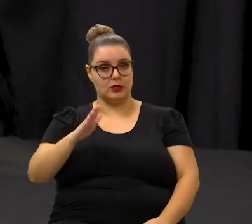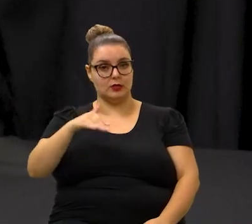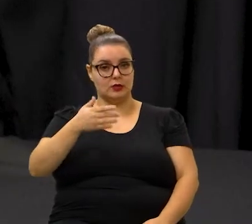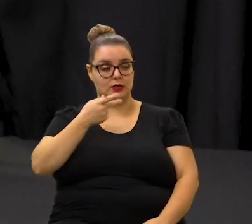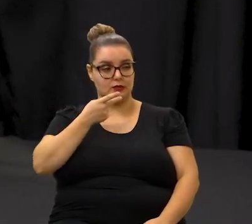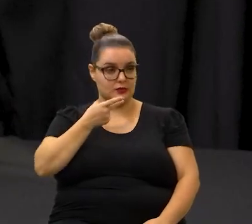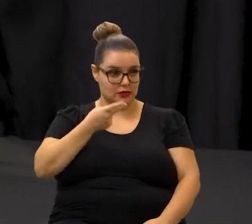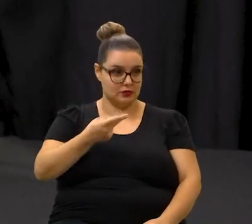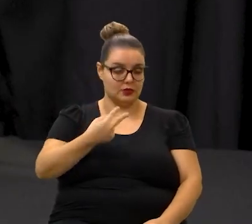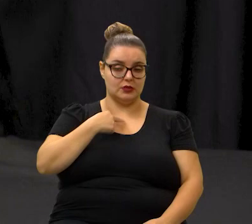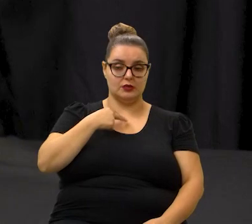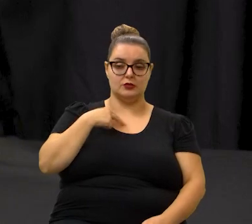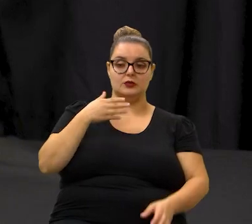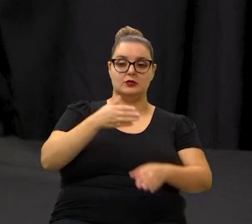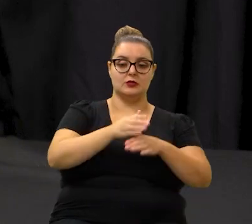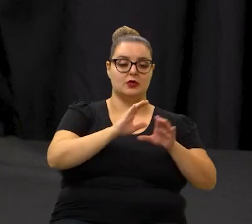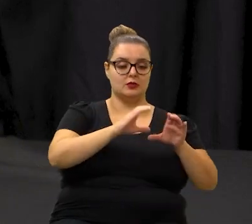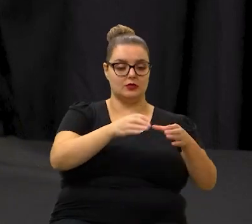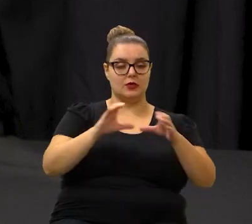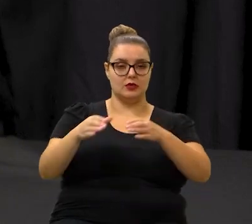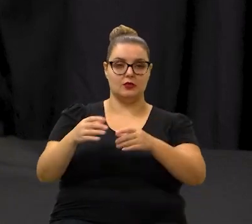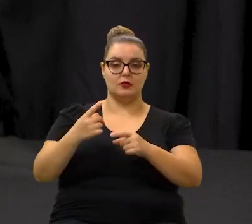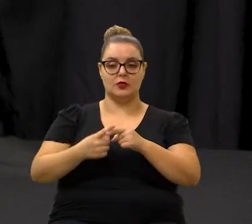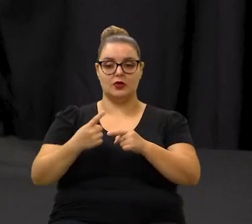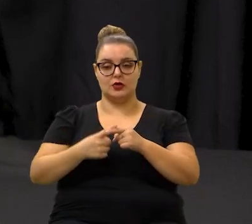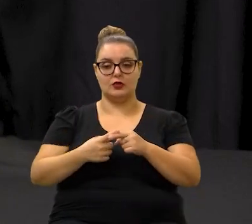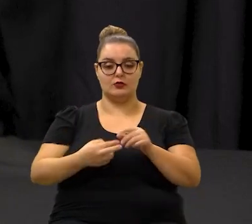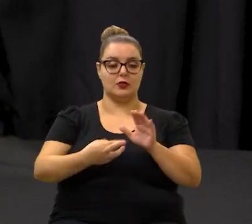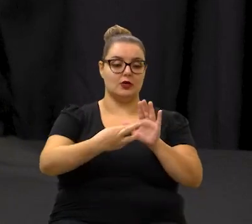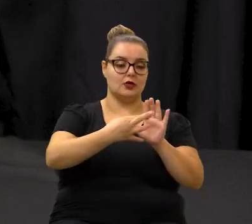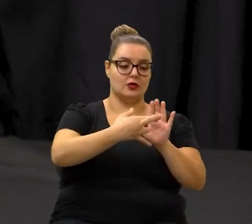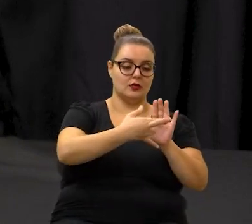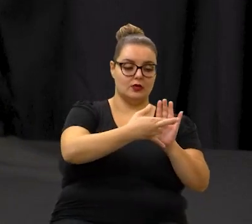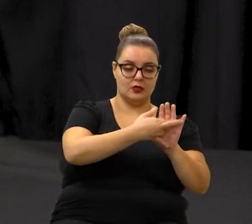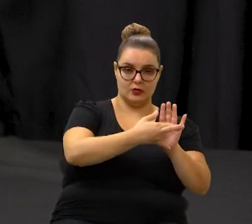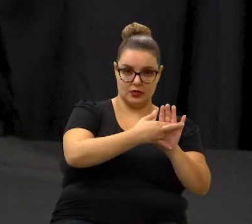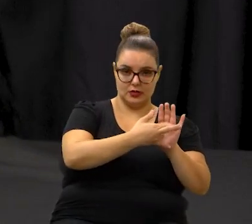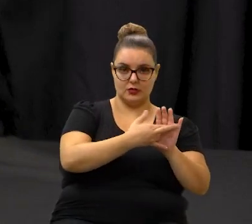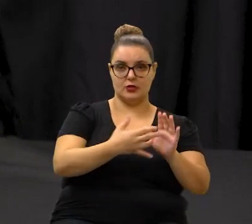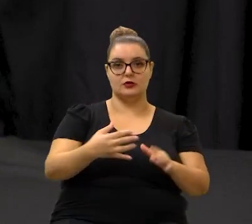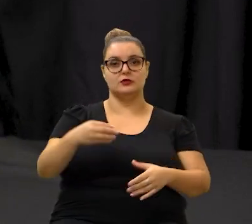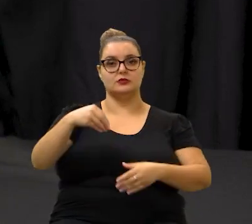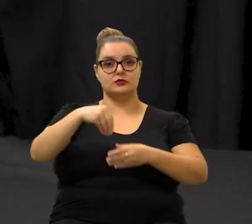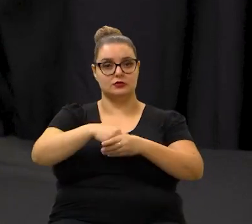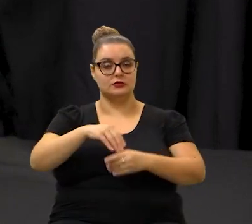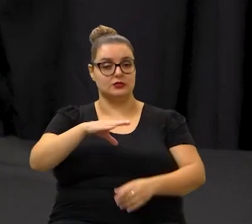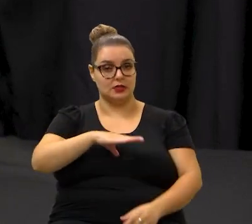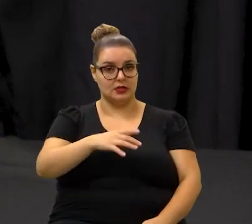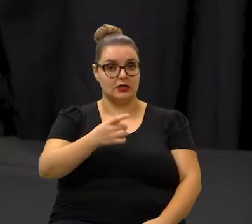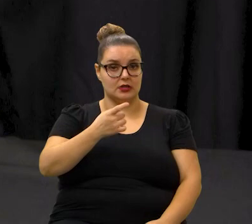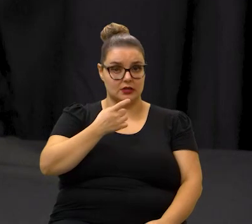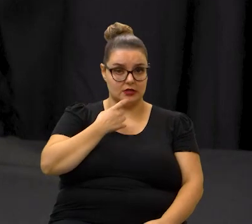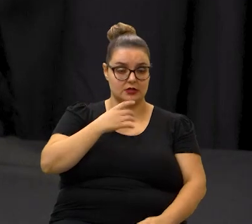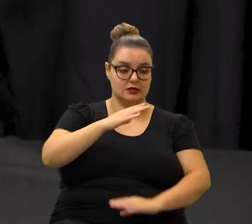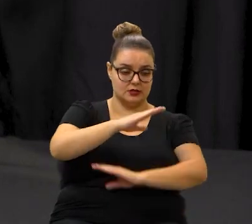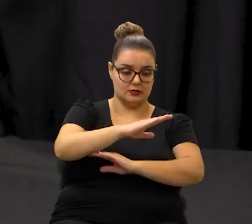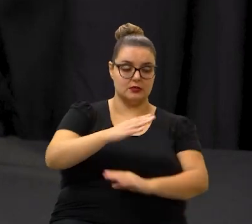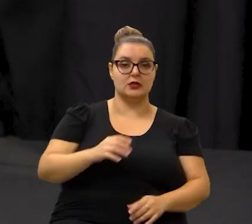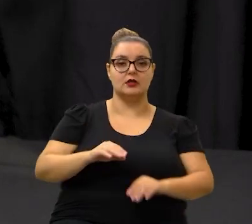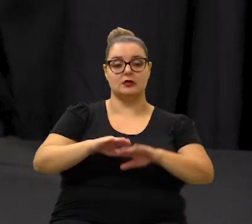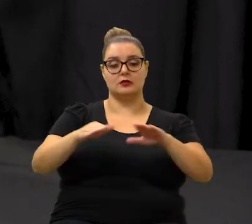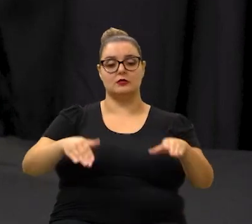vereador fala que não podia participar das comissões é porque de acordo com o regimento interno da câmara quem faz parte da mesa